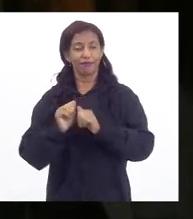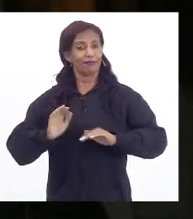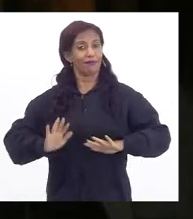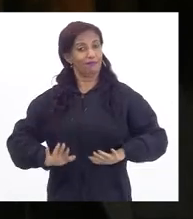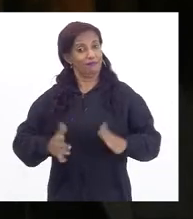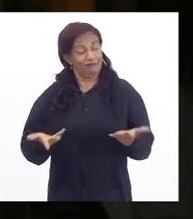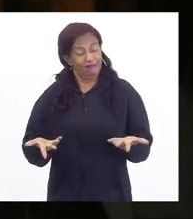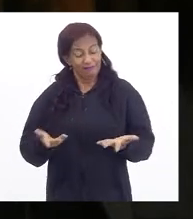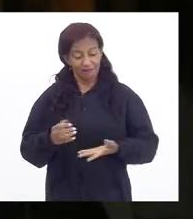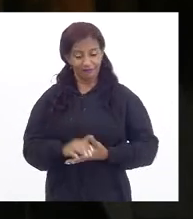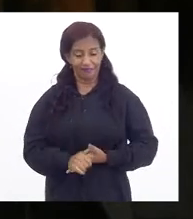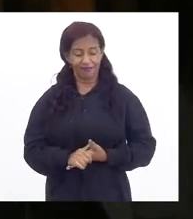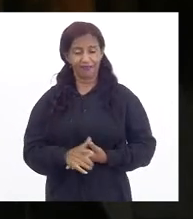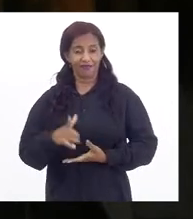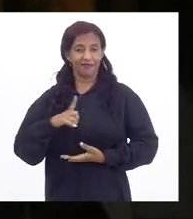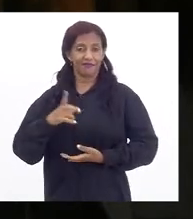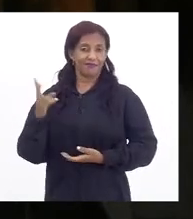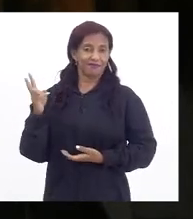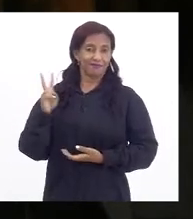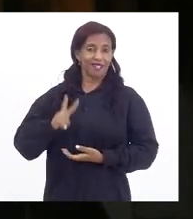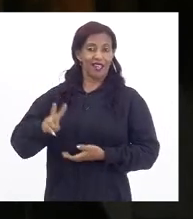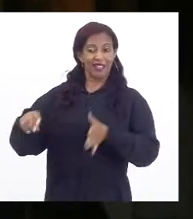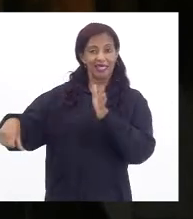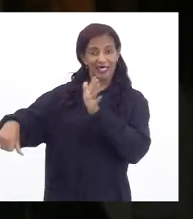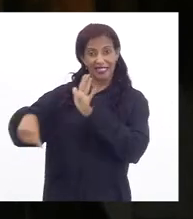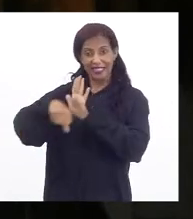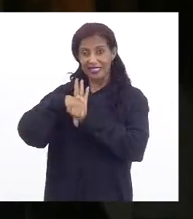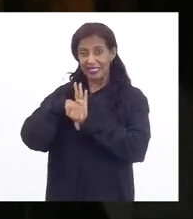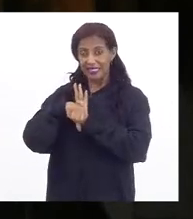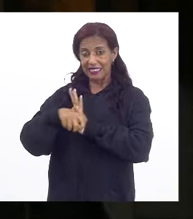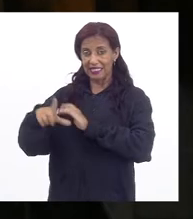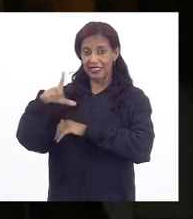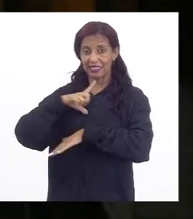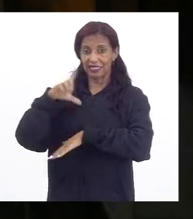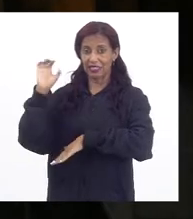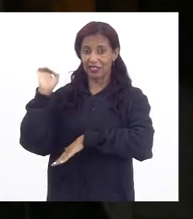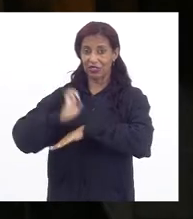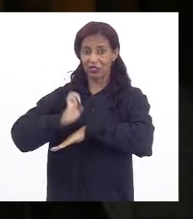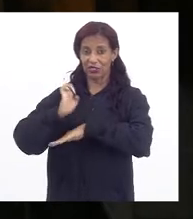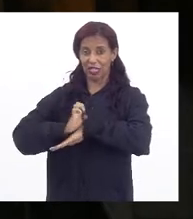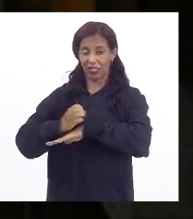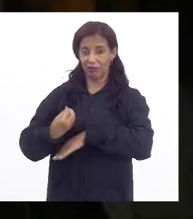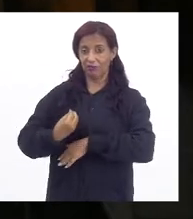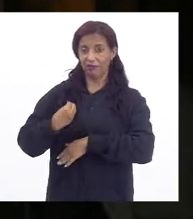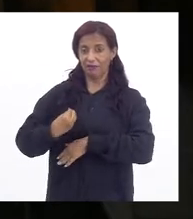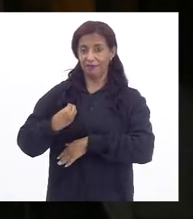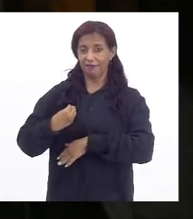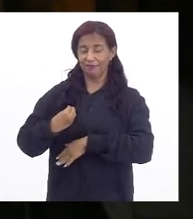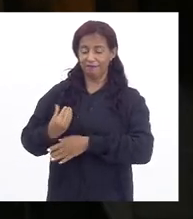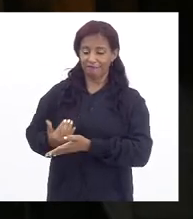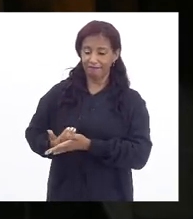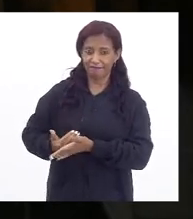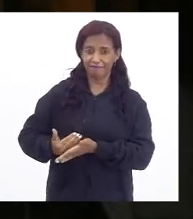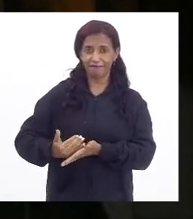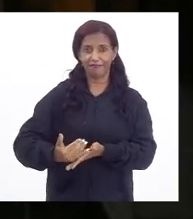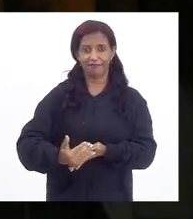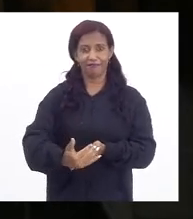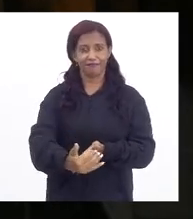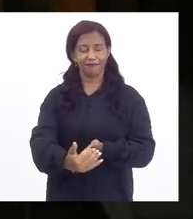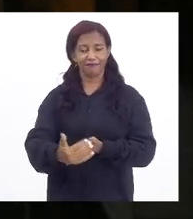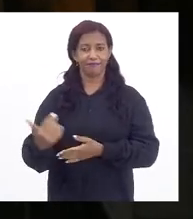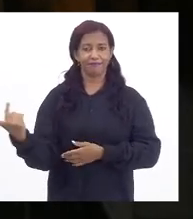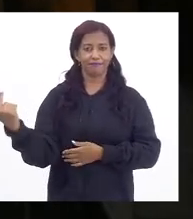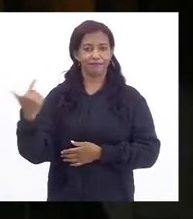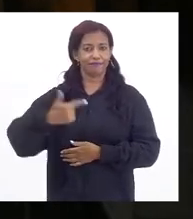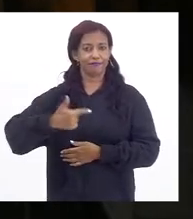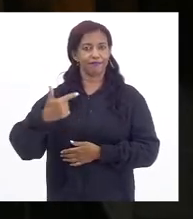Mas, tendo em vista a grande crise que o Estado começou a viver a partir do